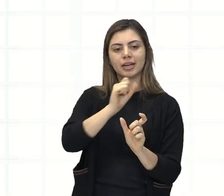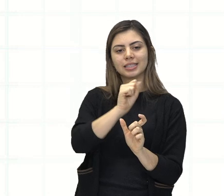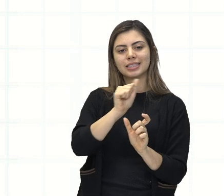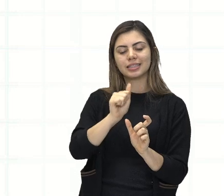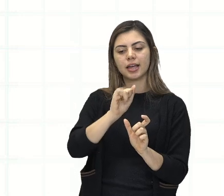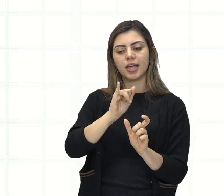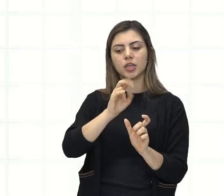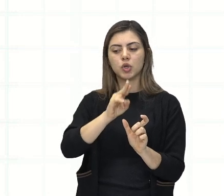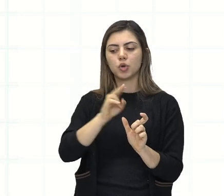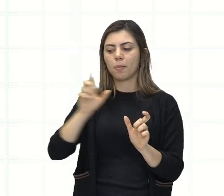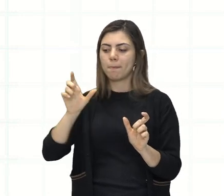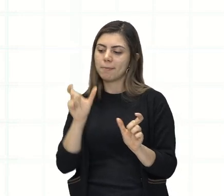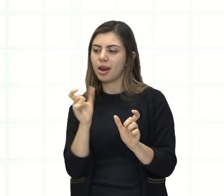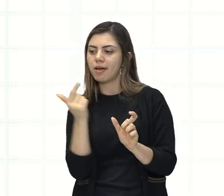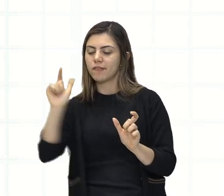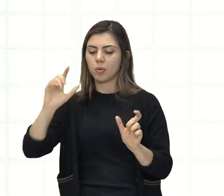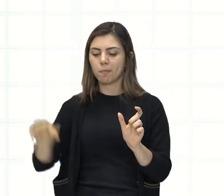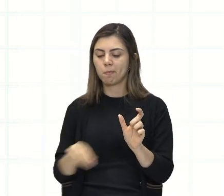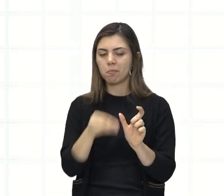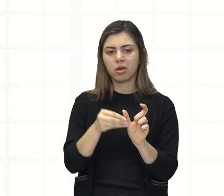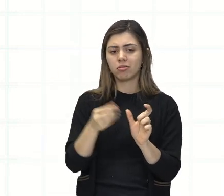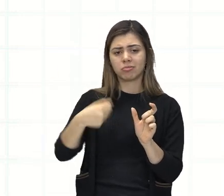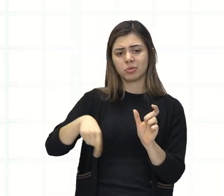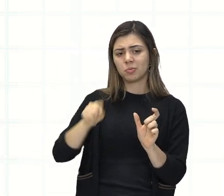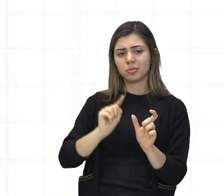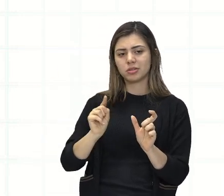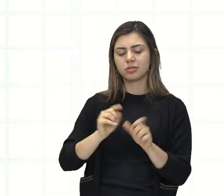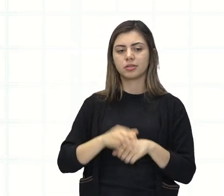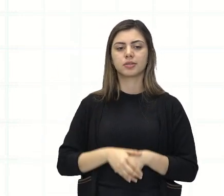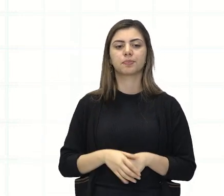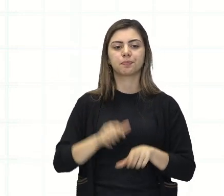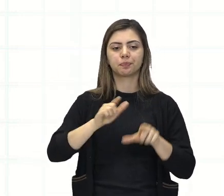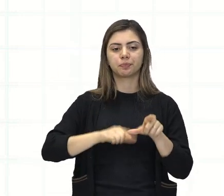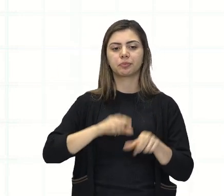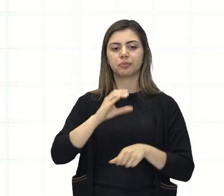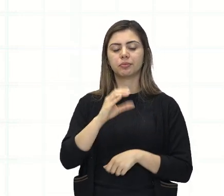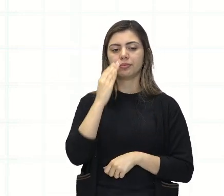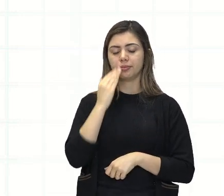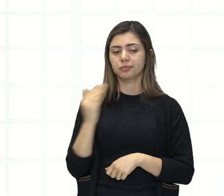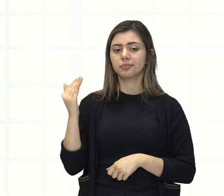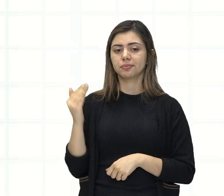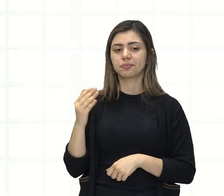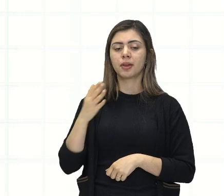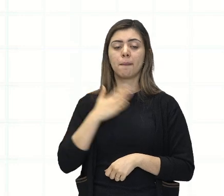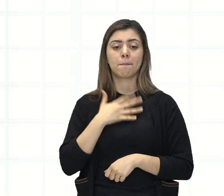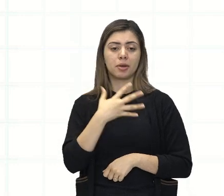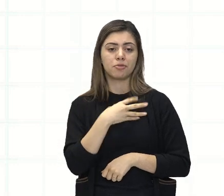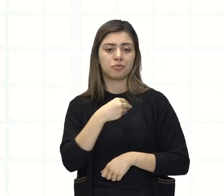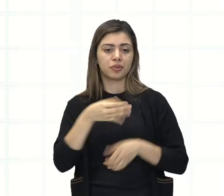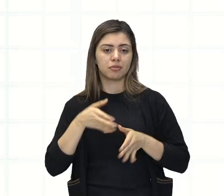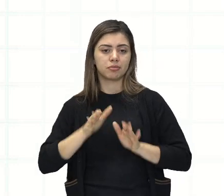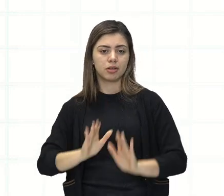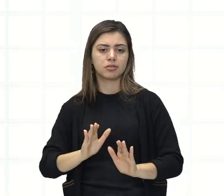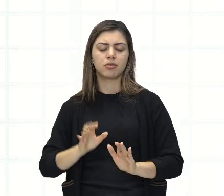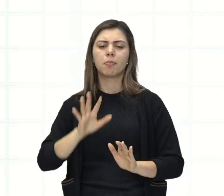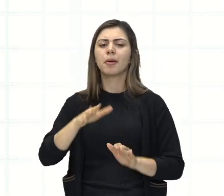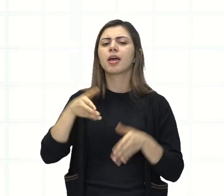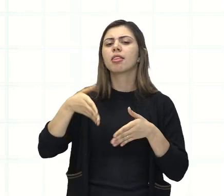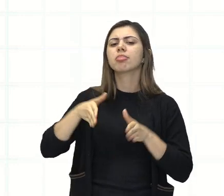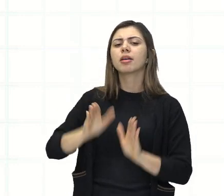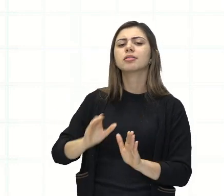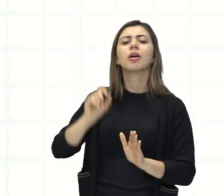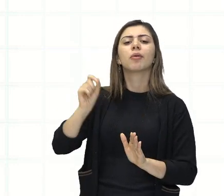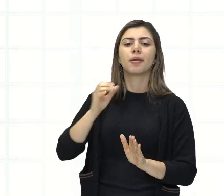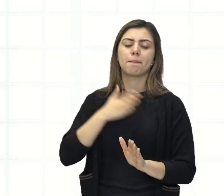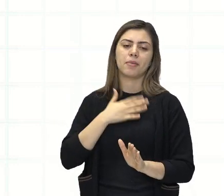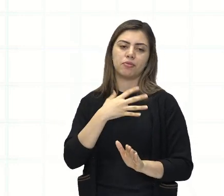para dar o sentido do verbo. Outro exemplo, sei aqui, meu filho nasceu. Quem foi que nasceu? Quem fez a ação de nascer? Meu filho. Então, ele é